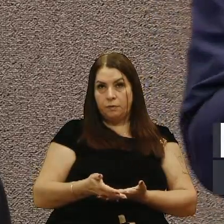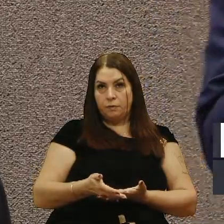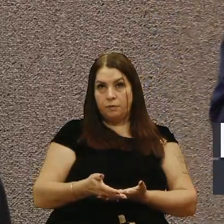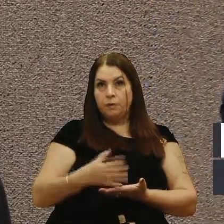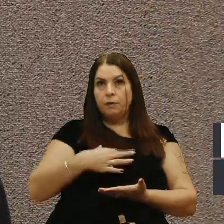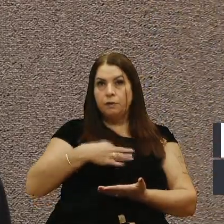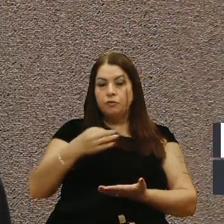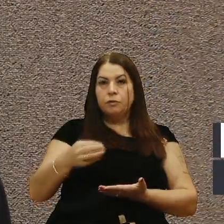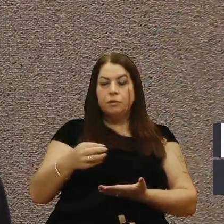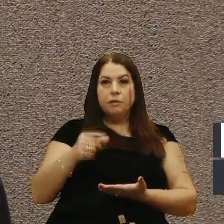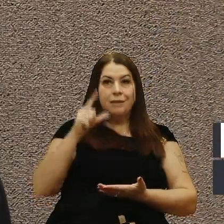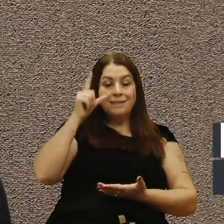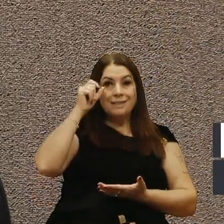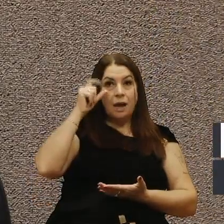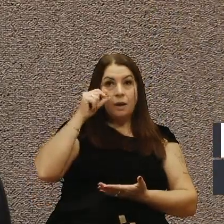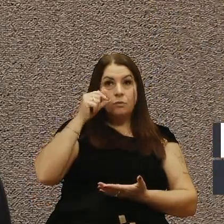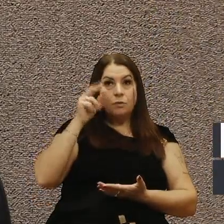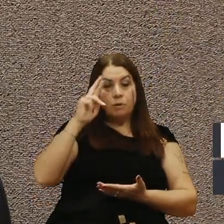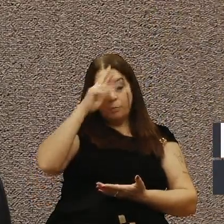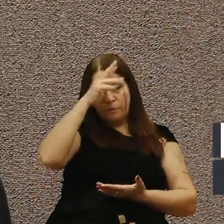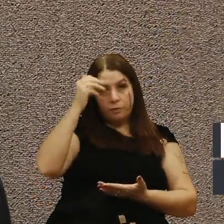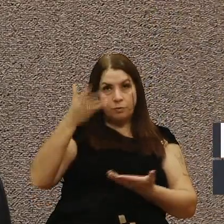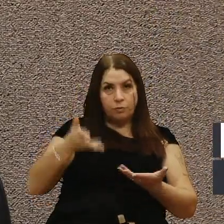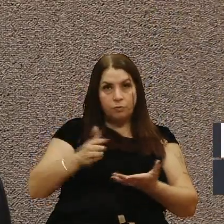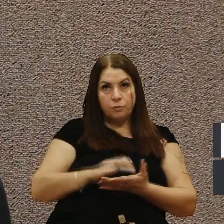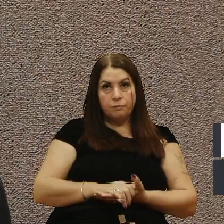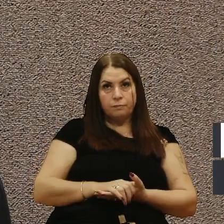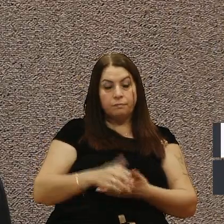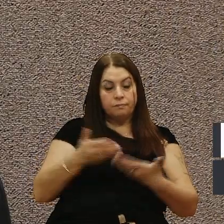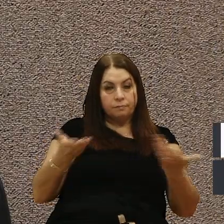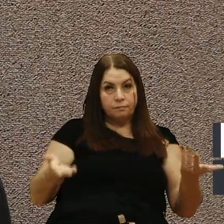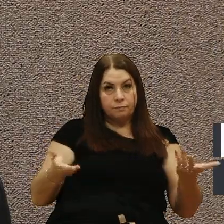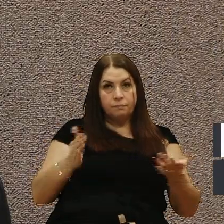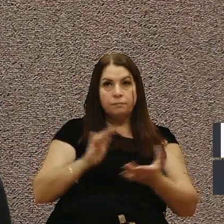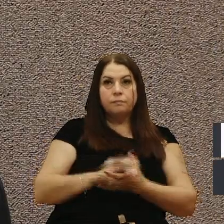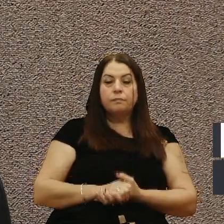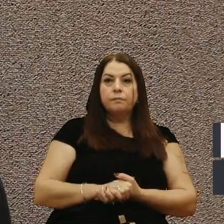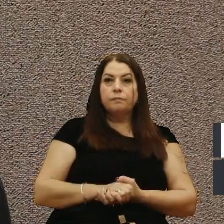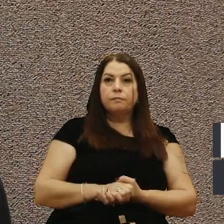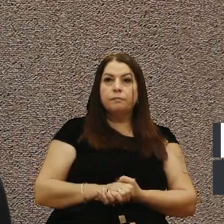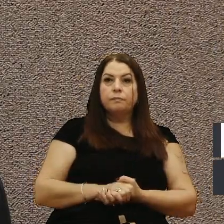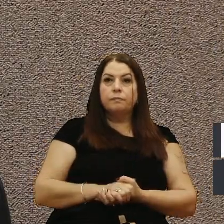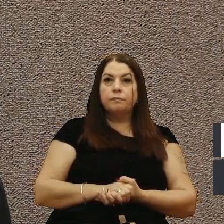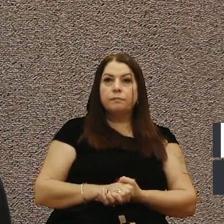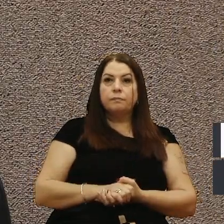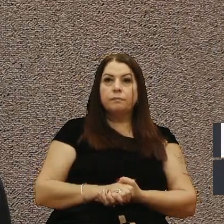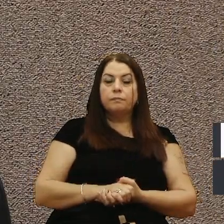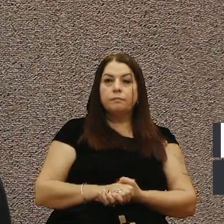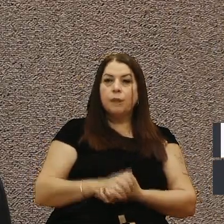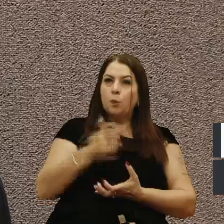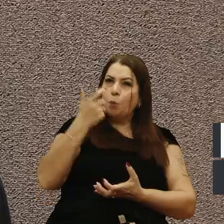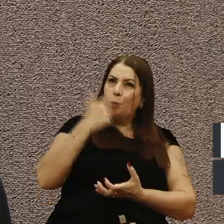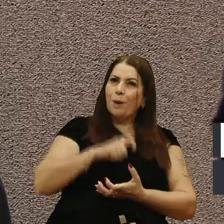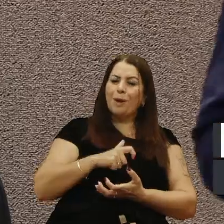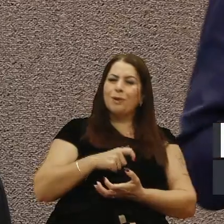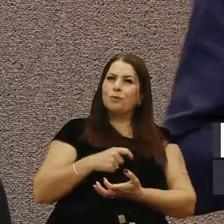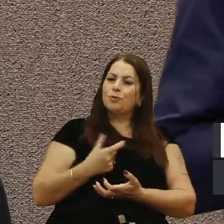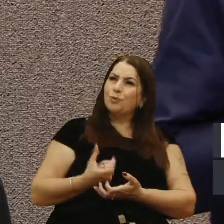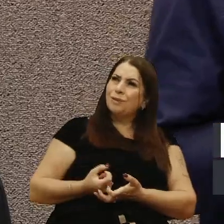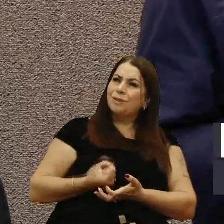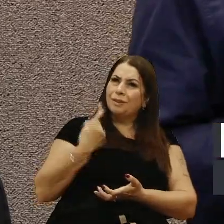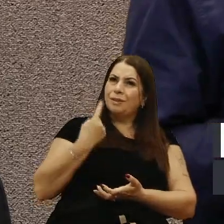candidato Schalco, seria o prefeito hoje. Né? Então, eu acho bastante